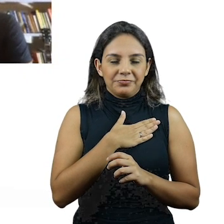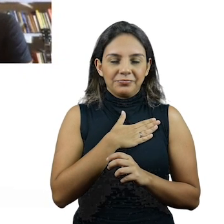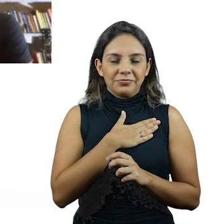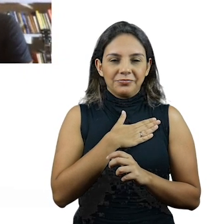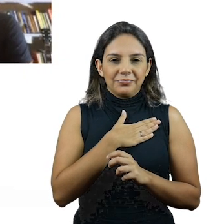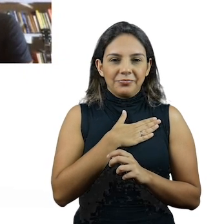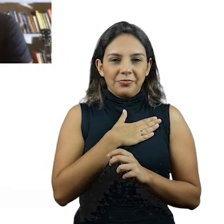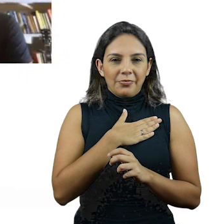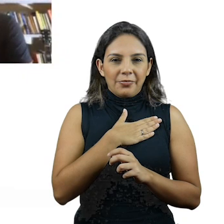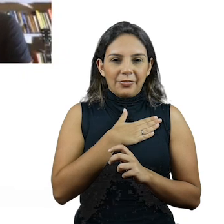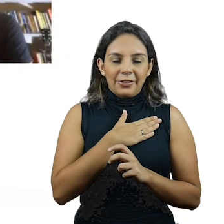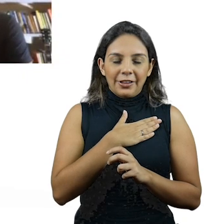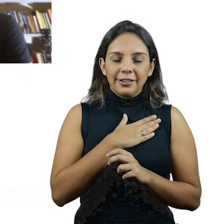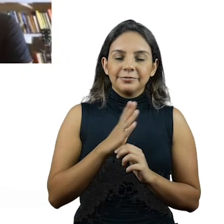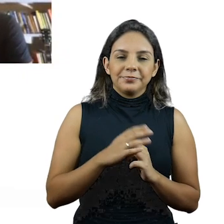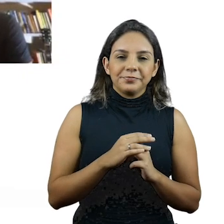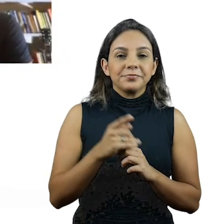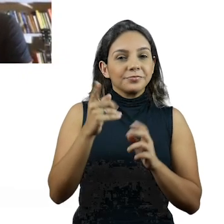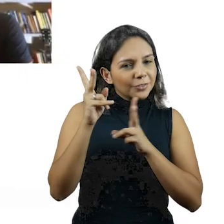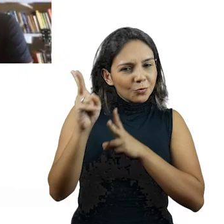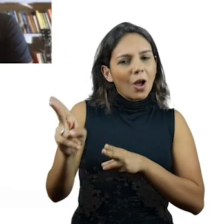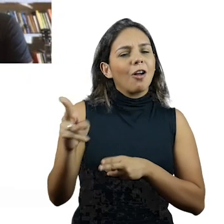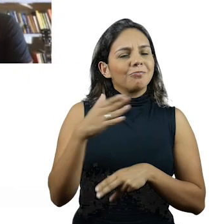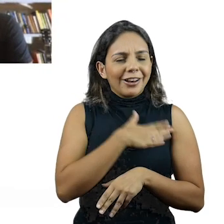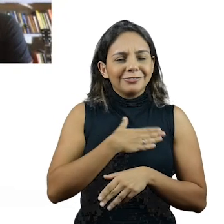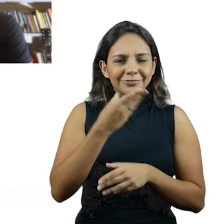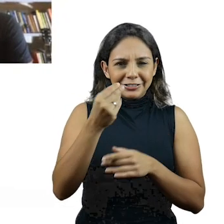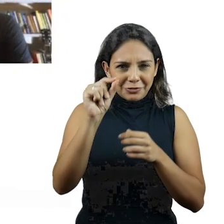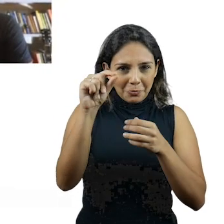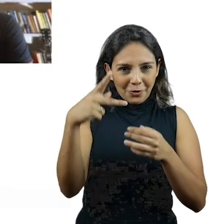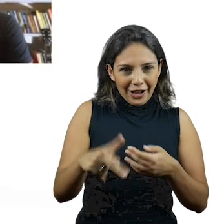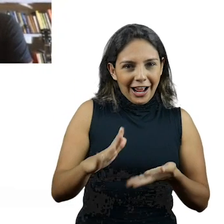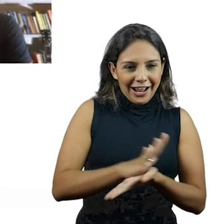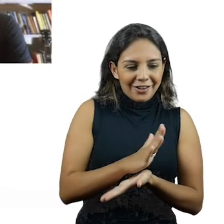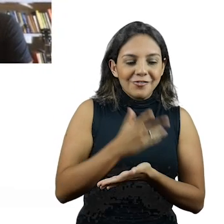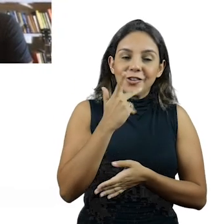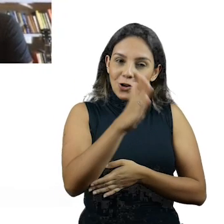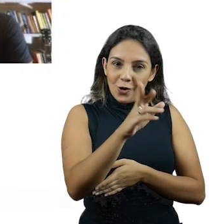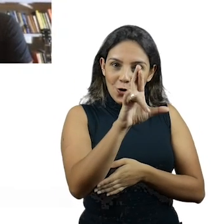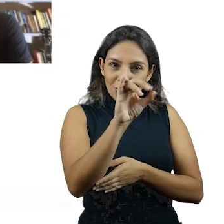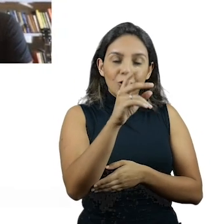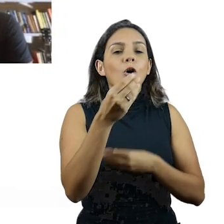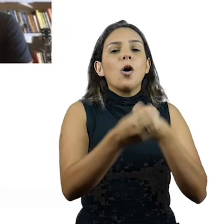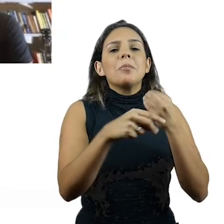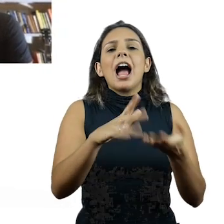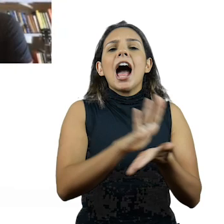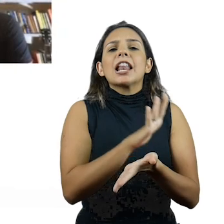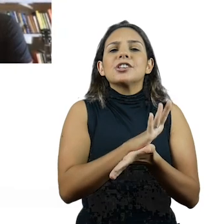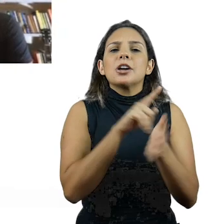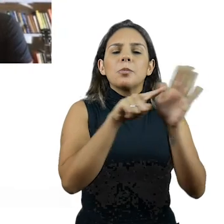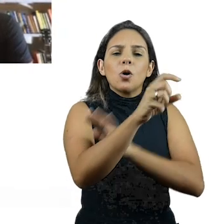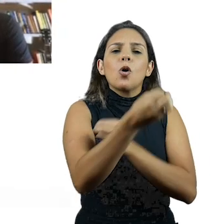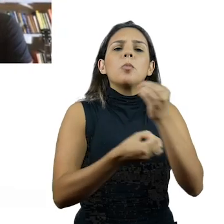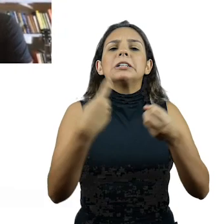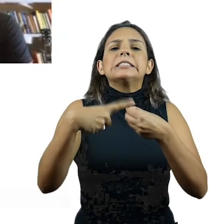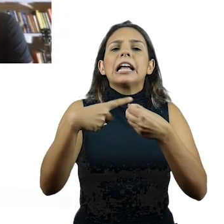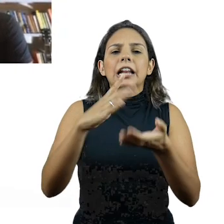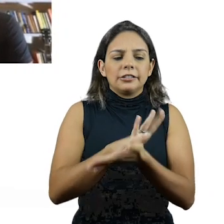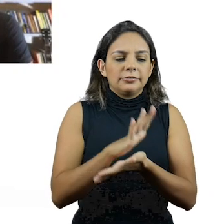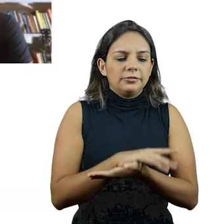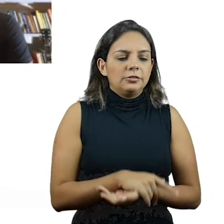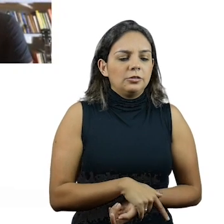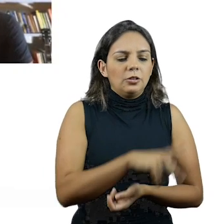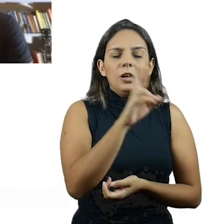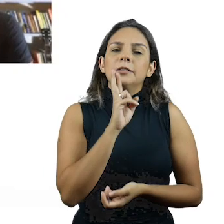Tony, é igual. Vamos aí fazendo Sempre um Papo também um pouco araxaense, não é não, Rodrigo? Como é que tá aí em Araxá? Tá ótimo